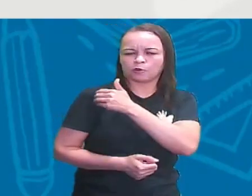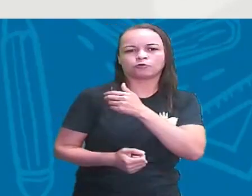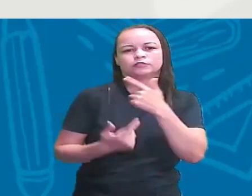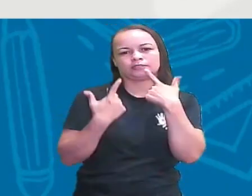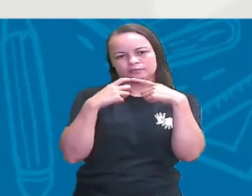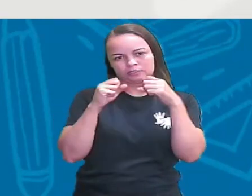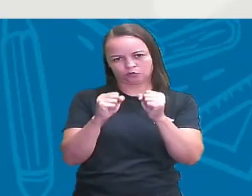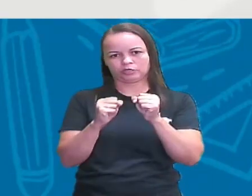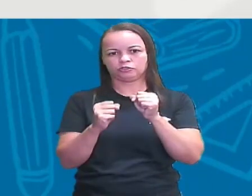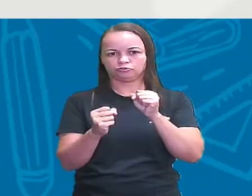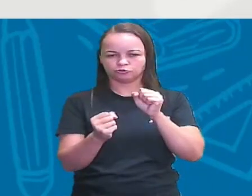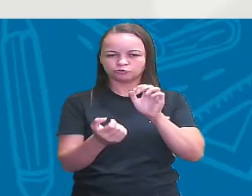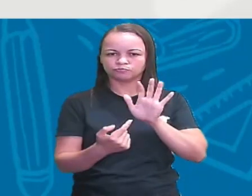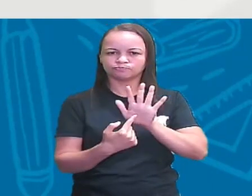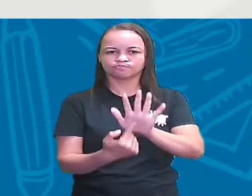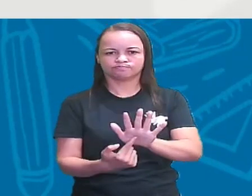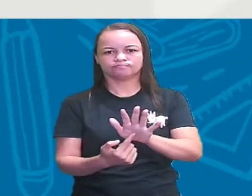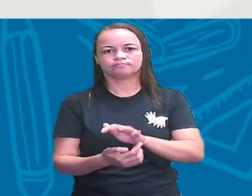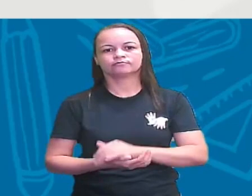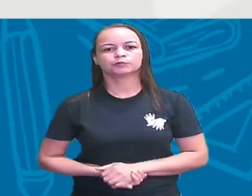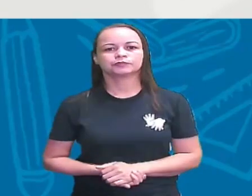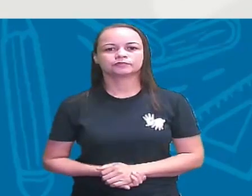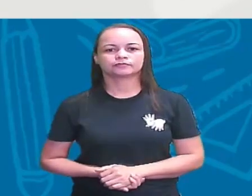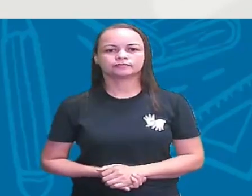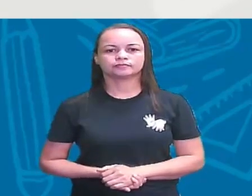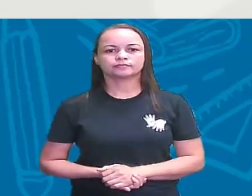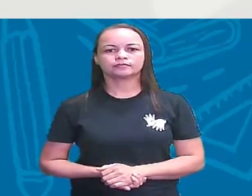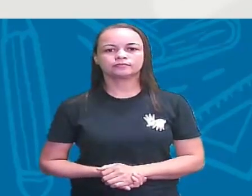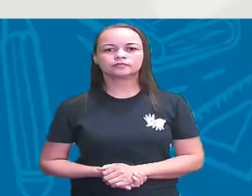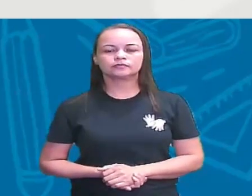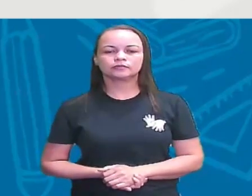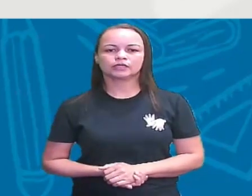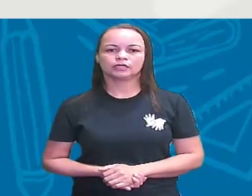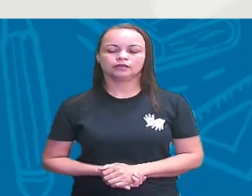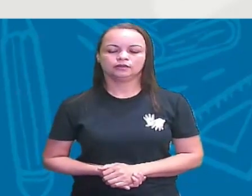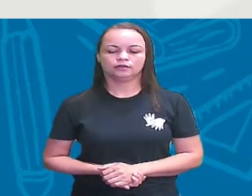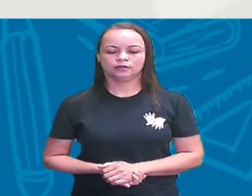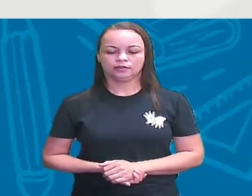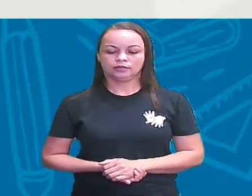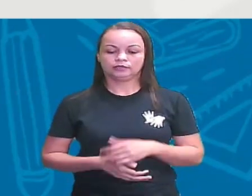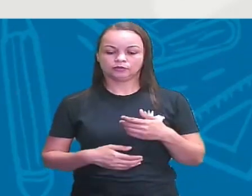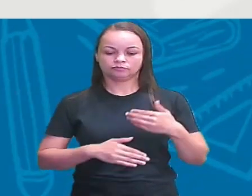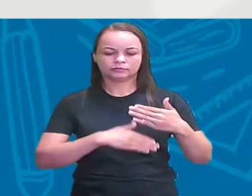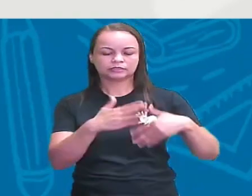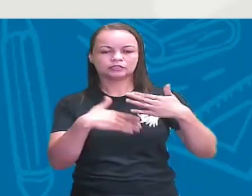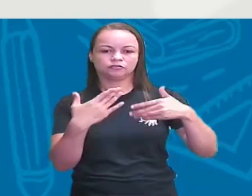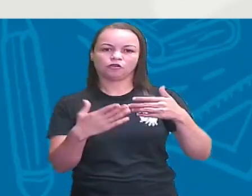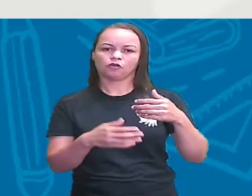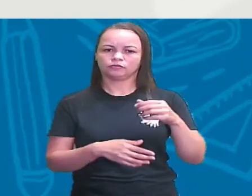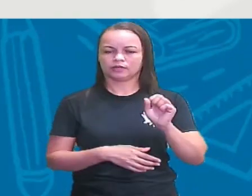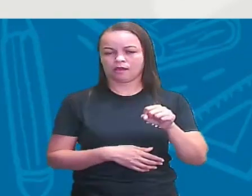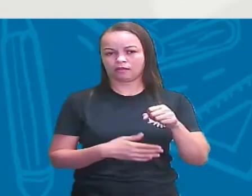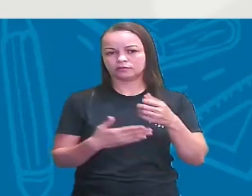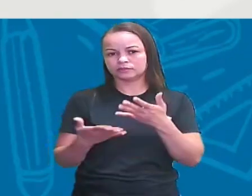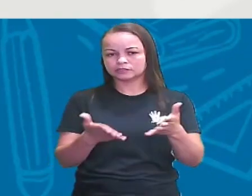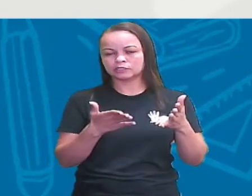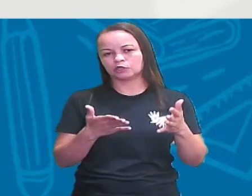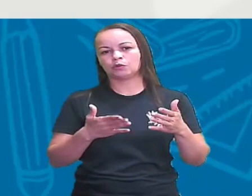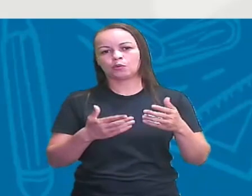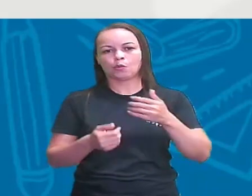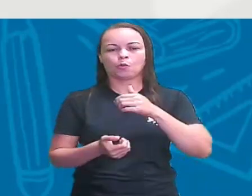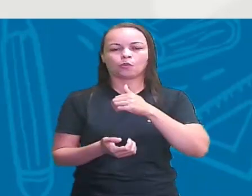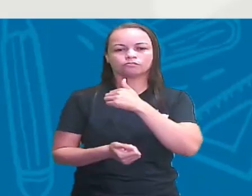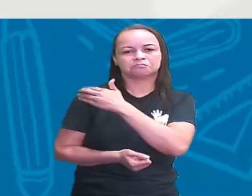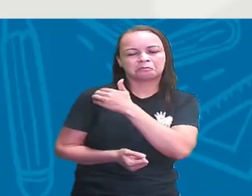estabelecido. Okay? Então, olha só, desenvolve-se assim o preconceito linguístico, né, que se baseia